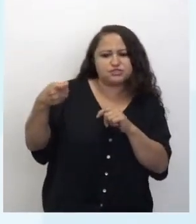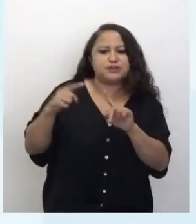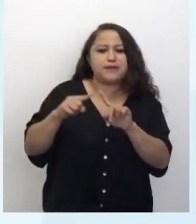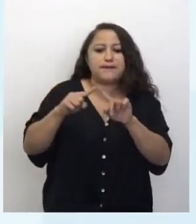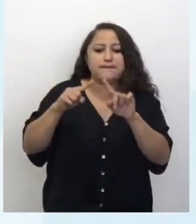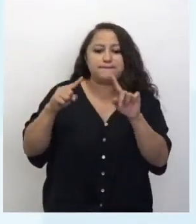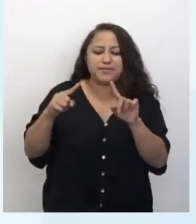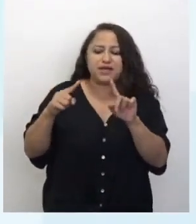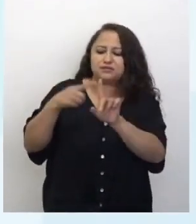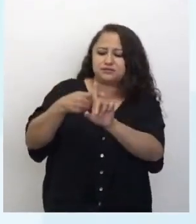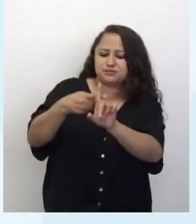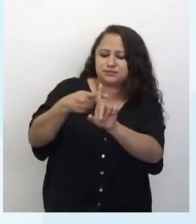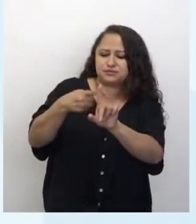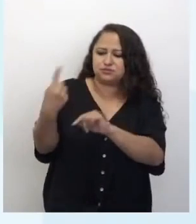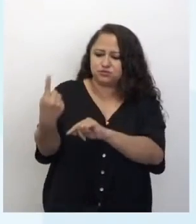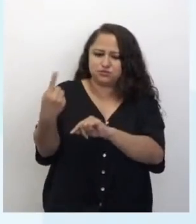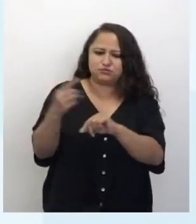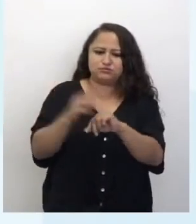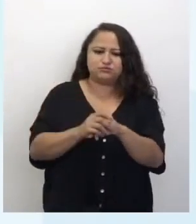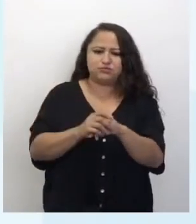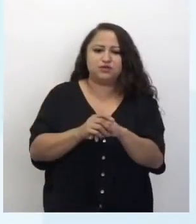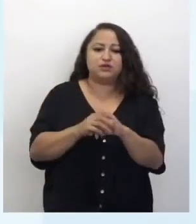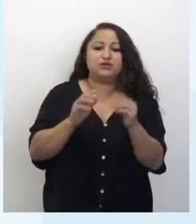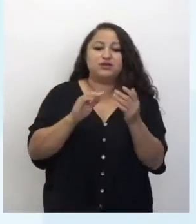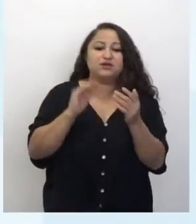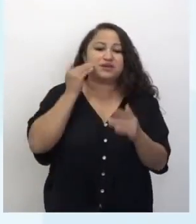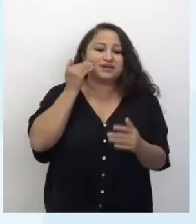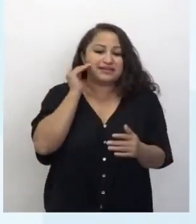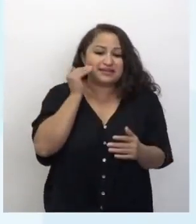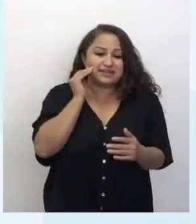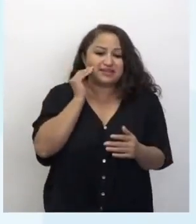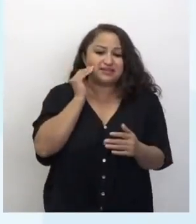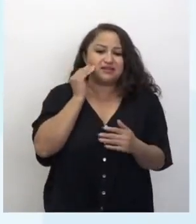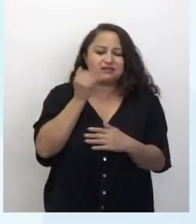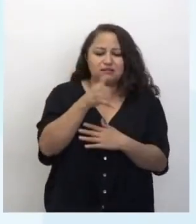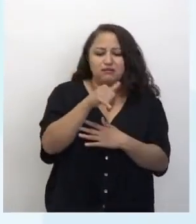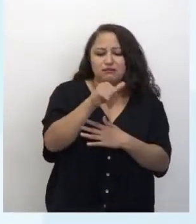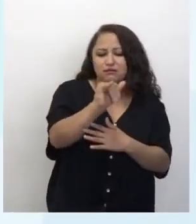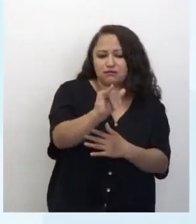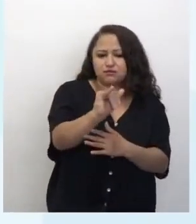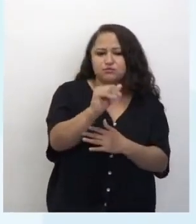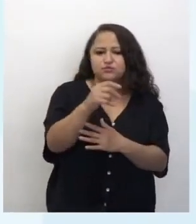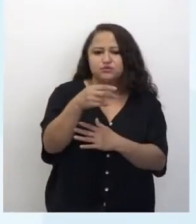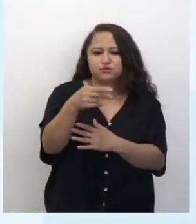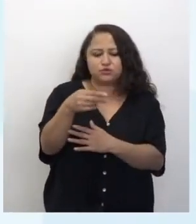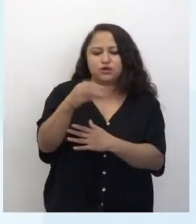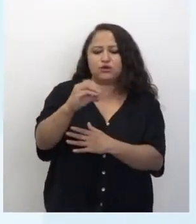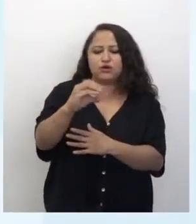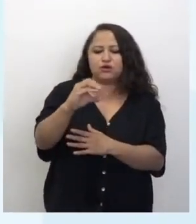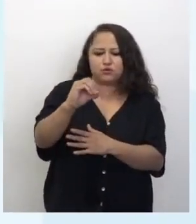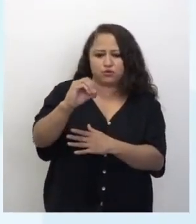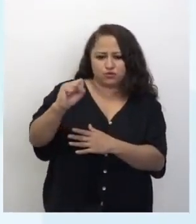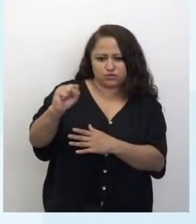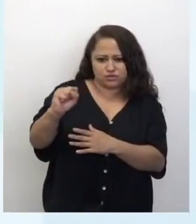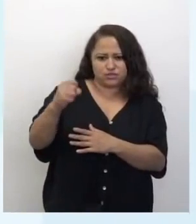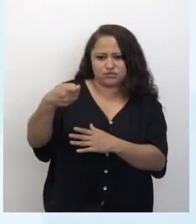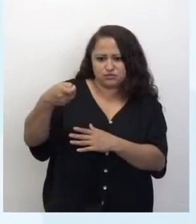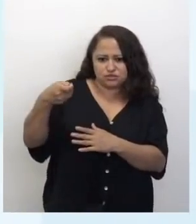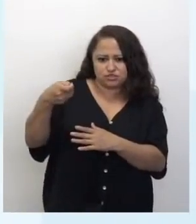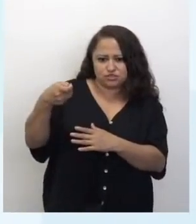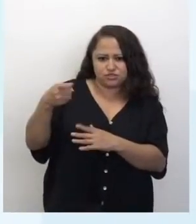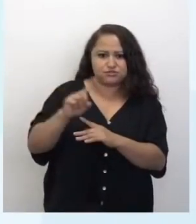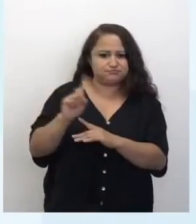a interpretar que eu estou colocando cosseno de x mais 1 e esse x aqui está somando 1. Então, assim não,